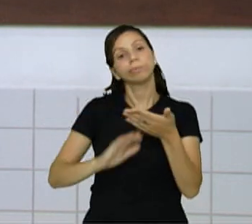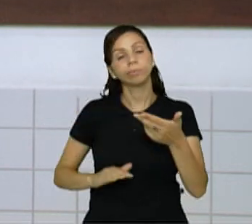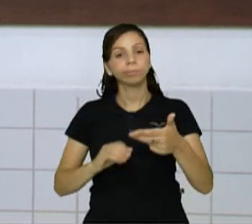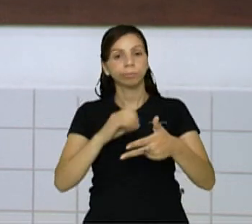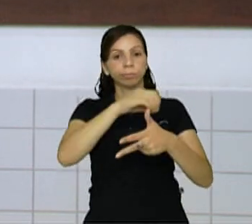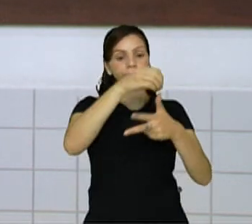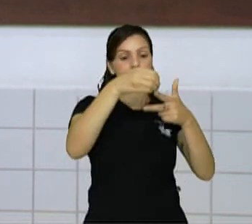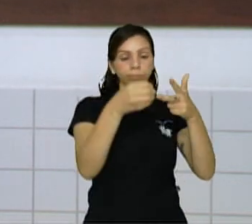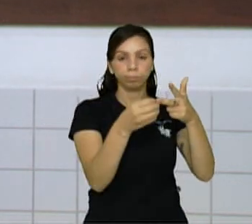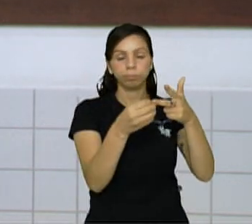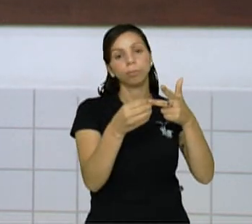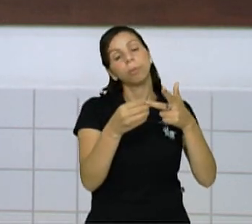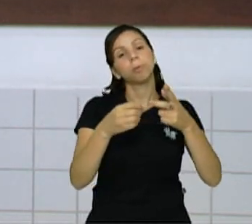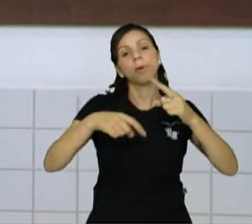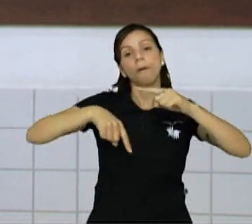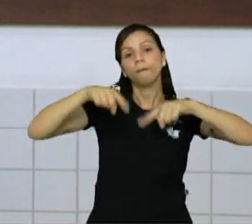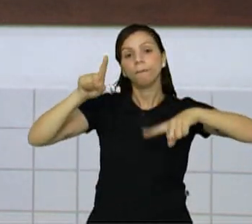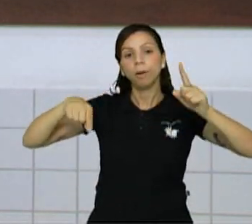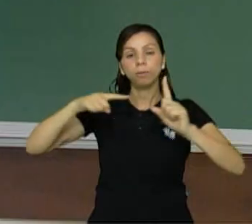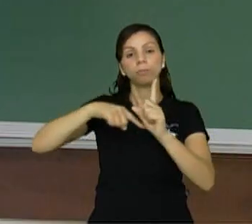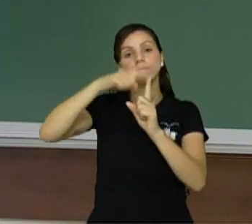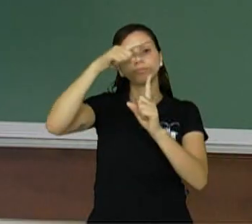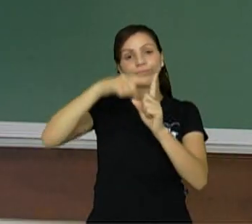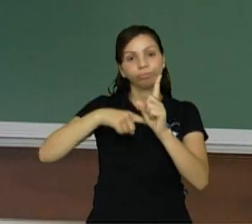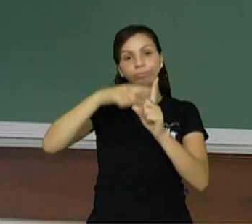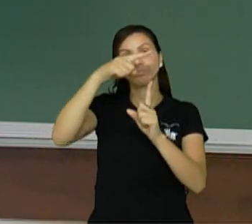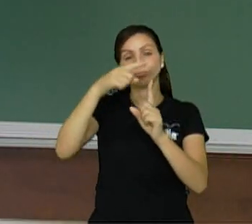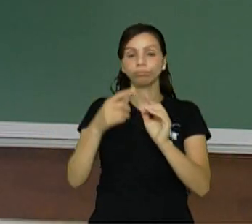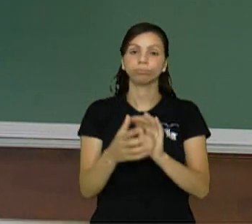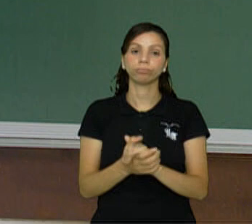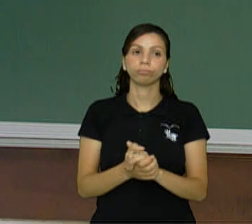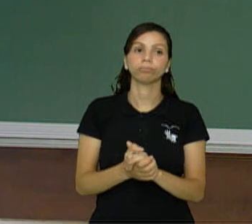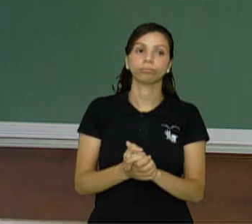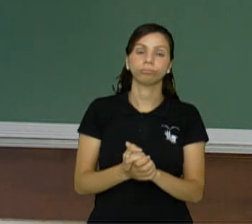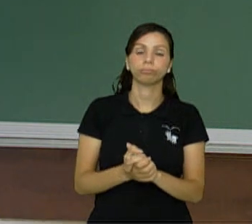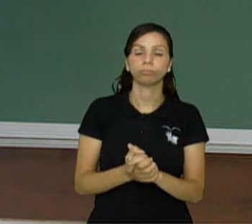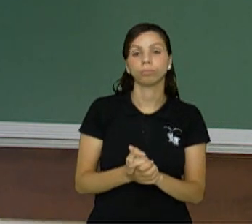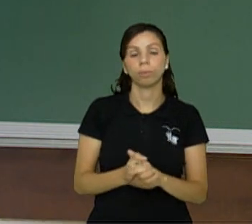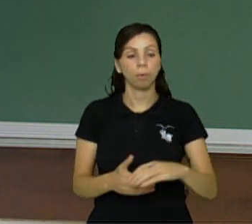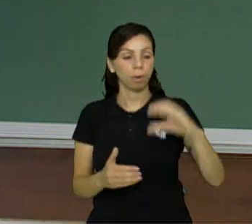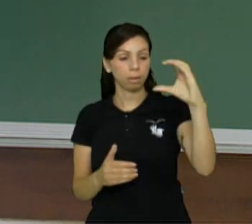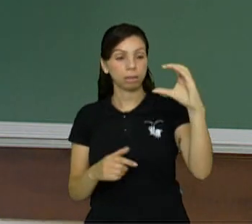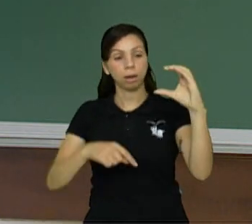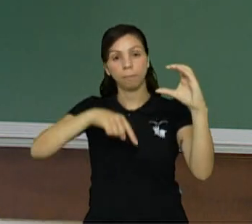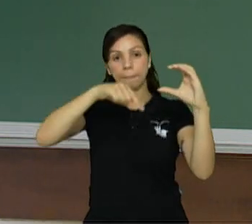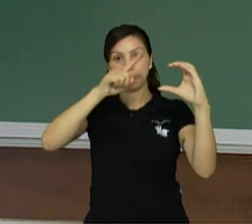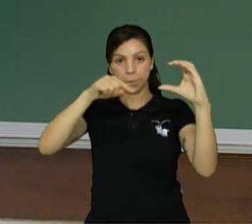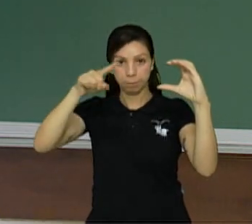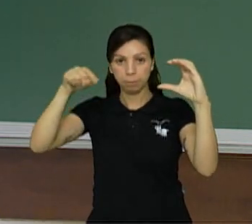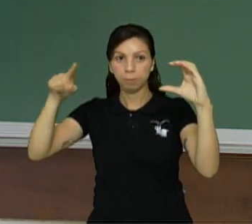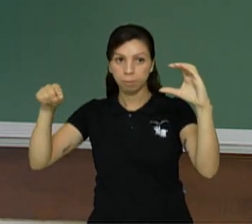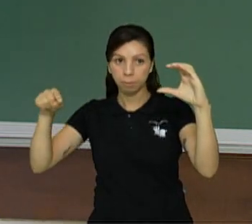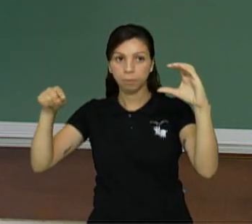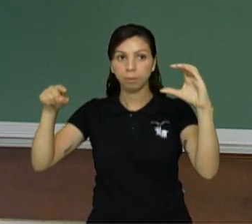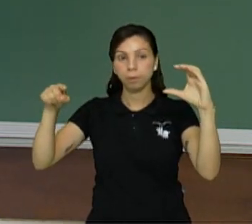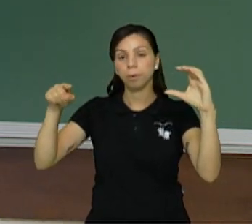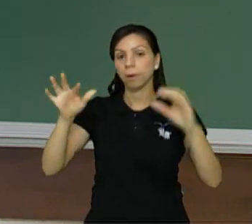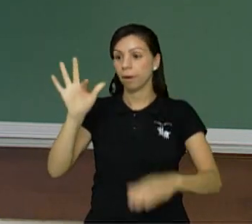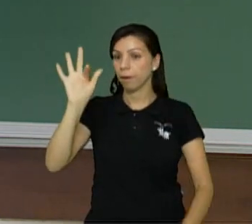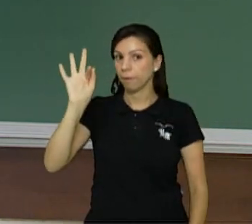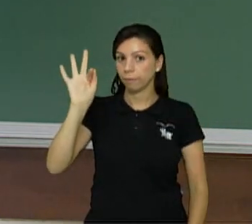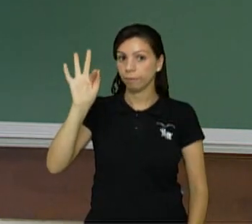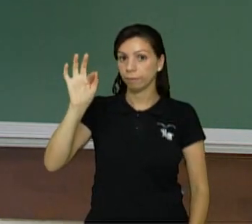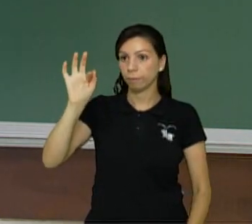trabalhar com variações na temperatura. Olha só, a escala Celsius varia, tem uma variação, a Fahrenheit e a Kelvin